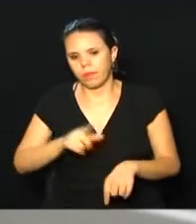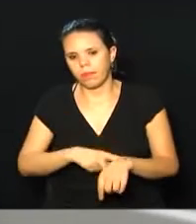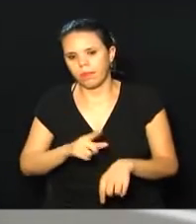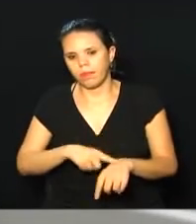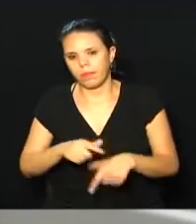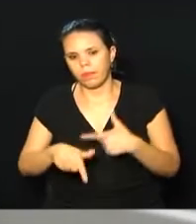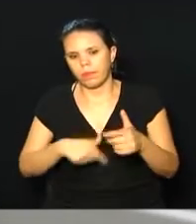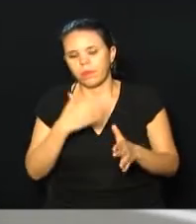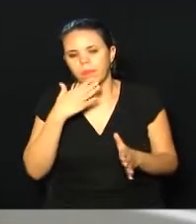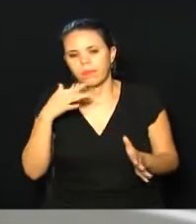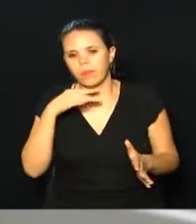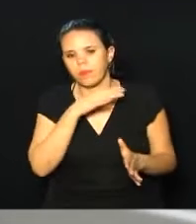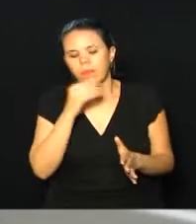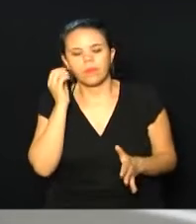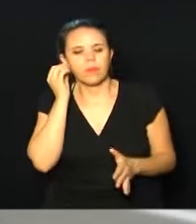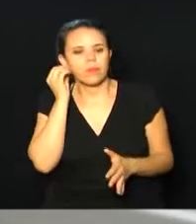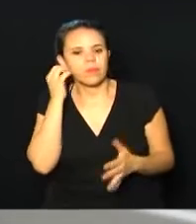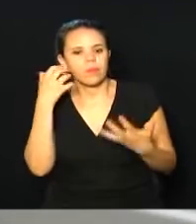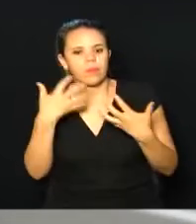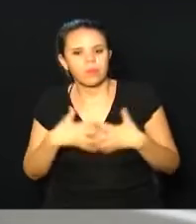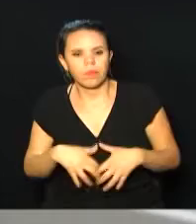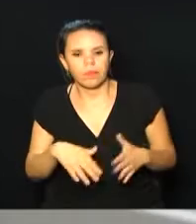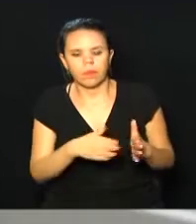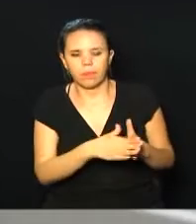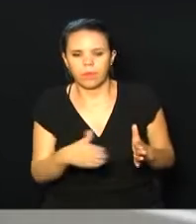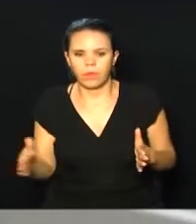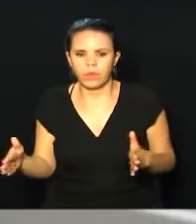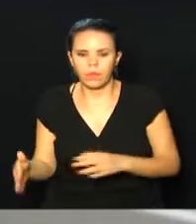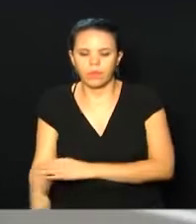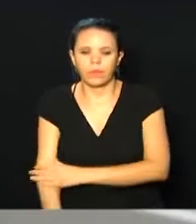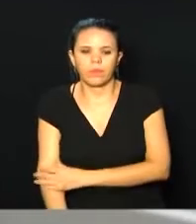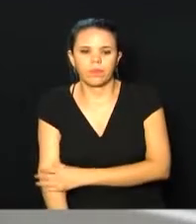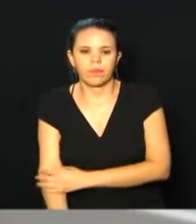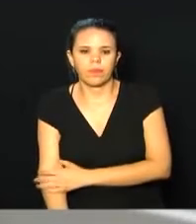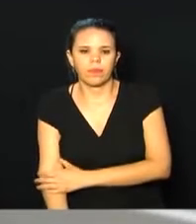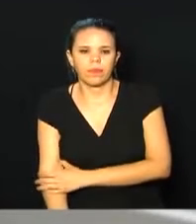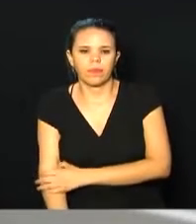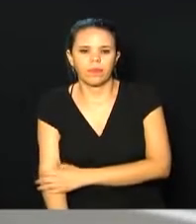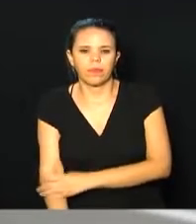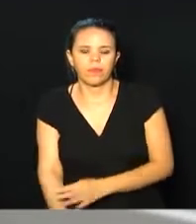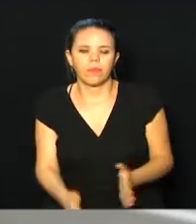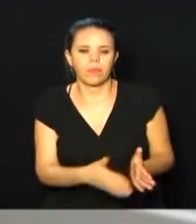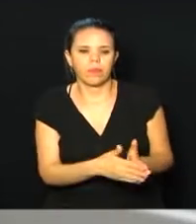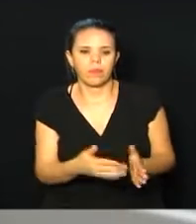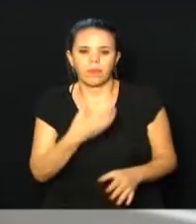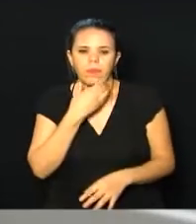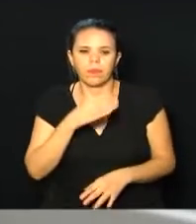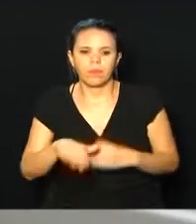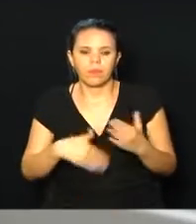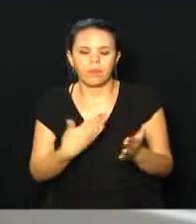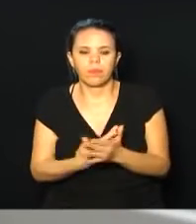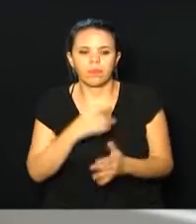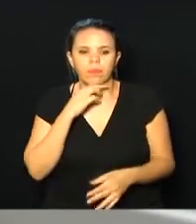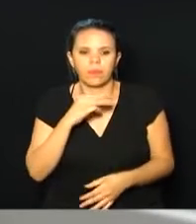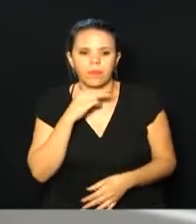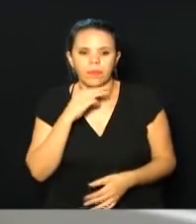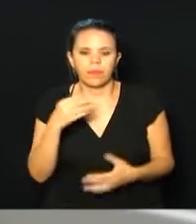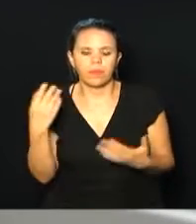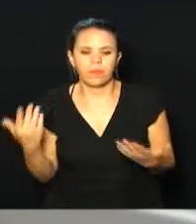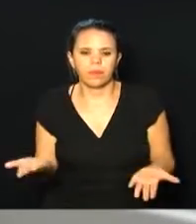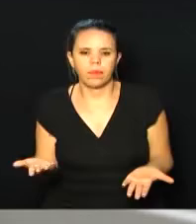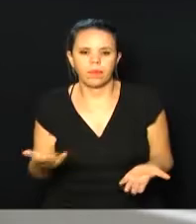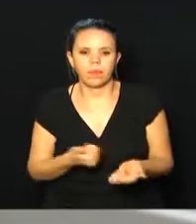Operação Verão, ela funciona nesse período, ela começa em dezembro e vai até março inicialmente, e